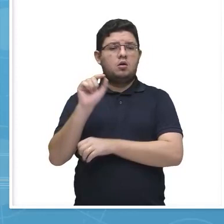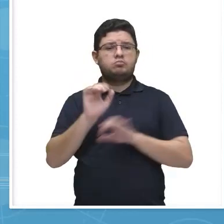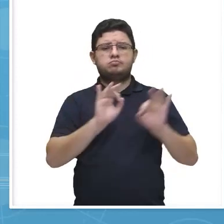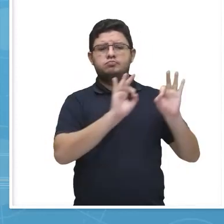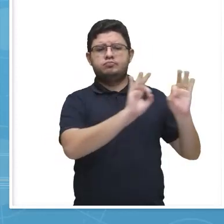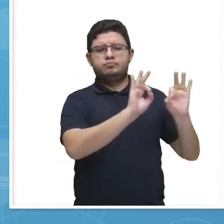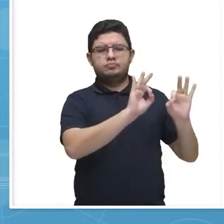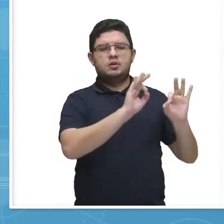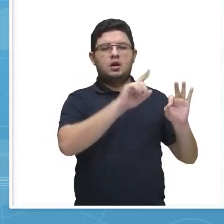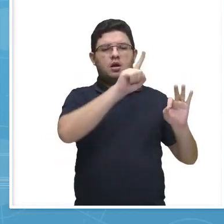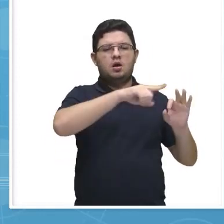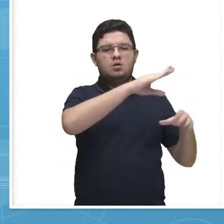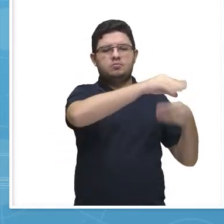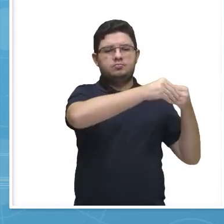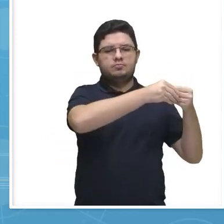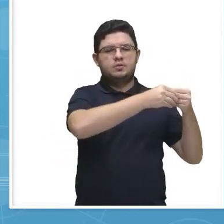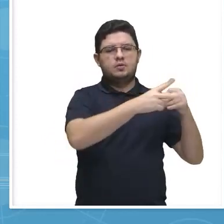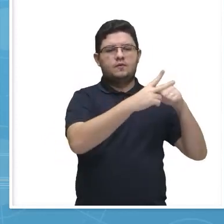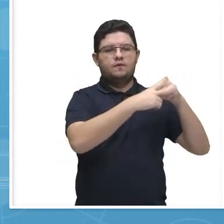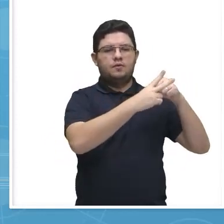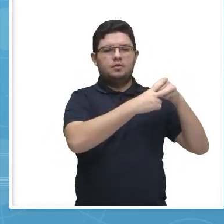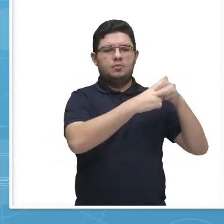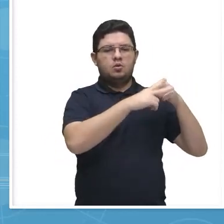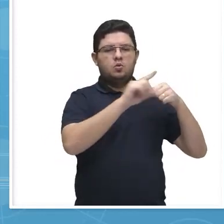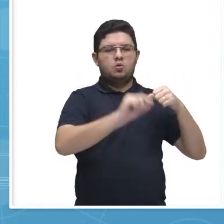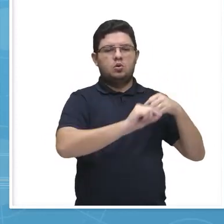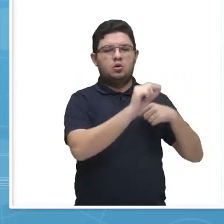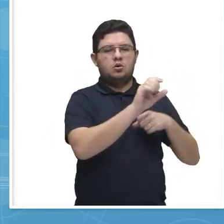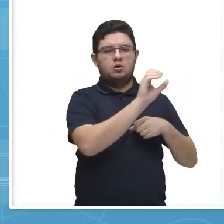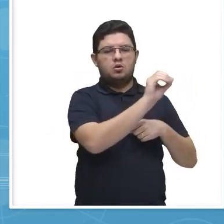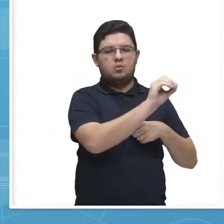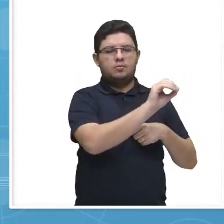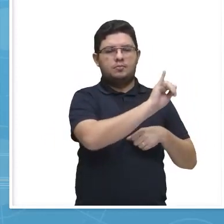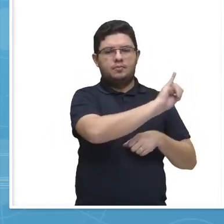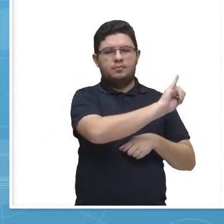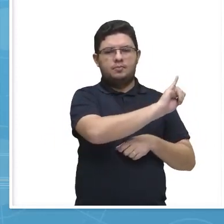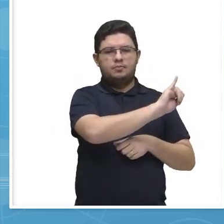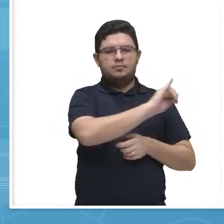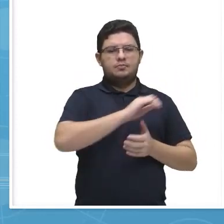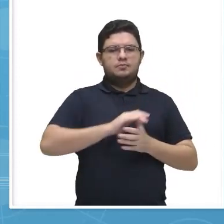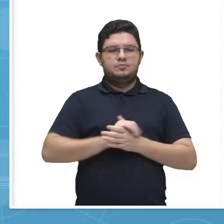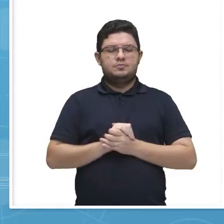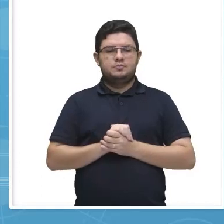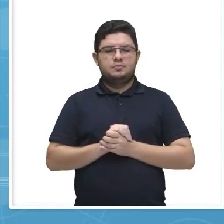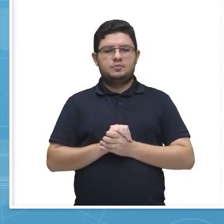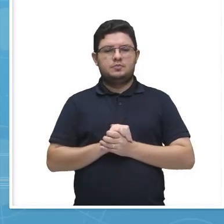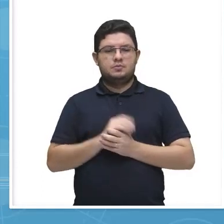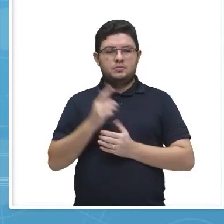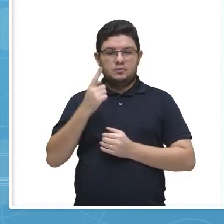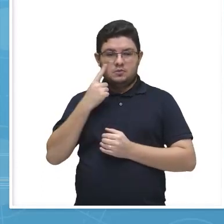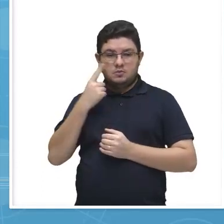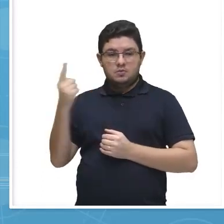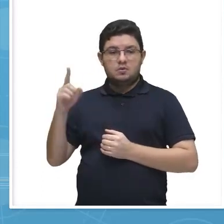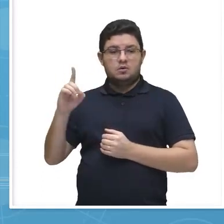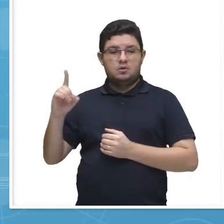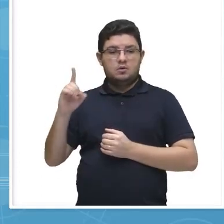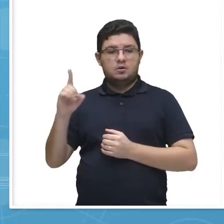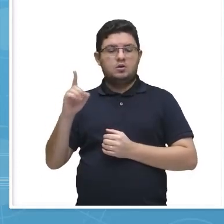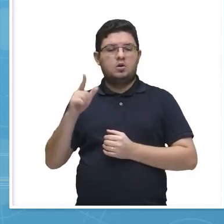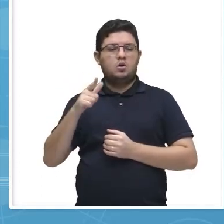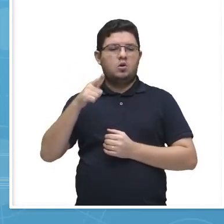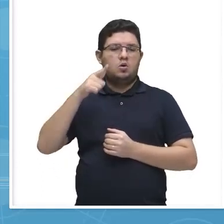o complemento verbal chamado objeto indireto. Ele viajou ontem, quem